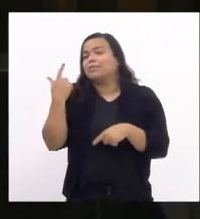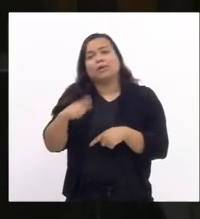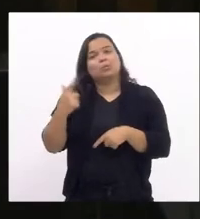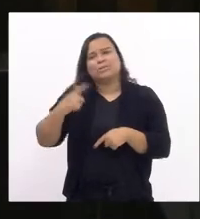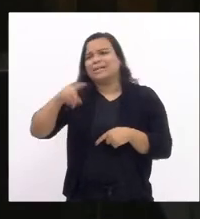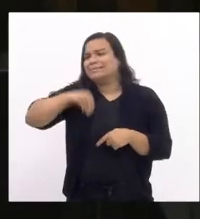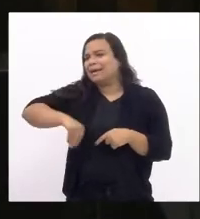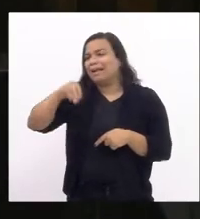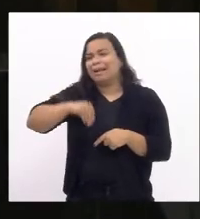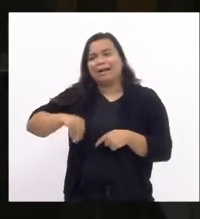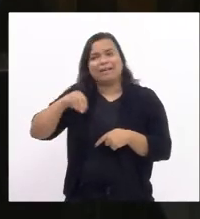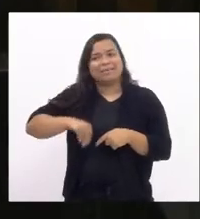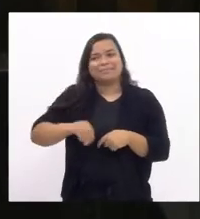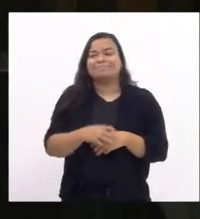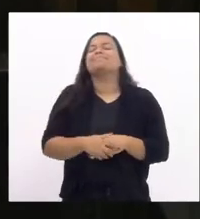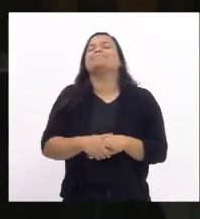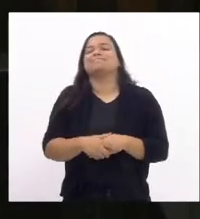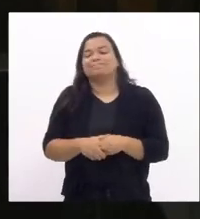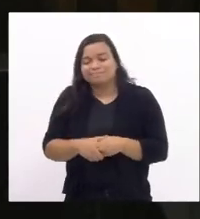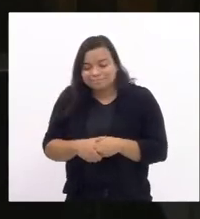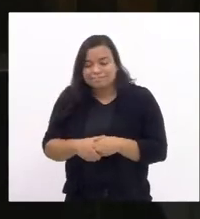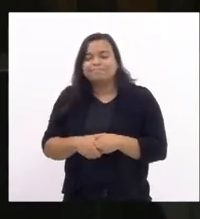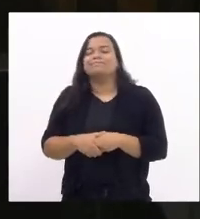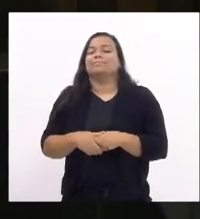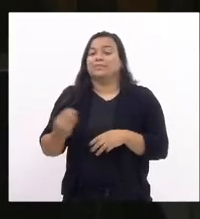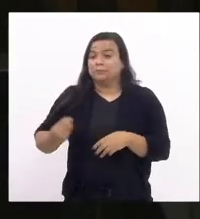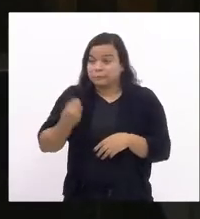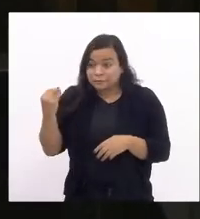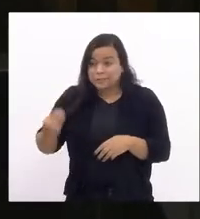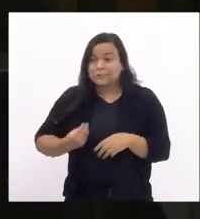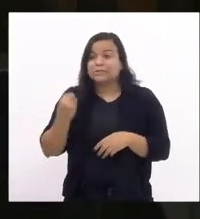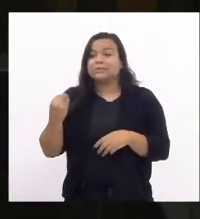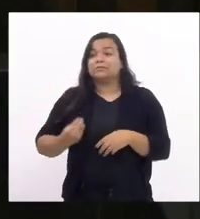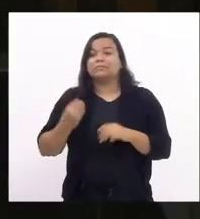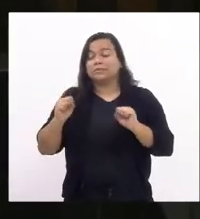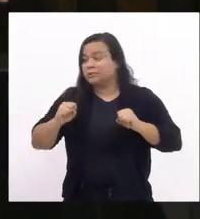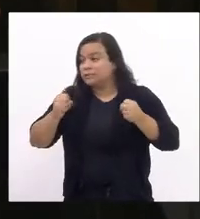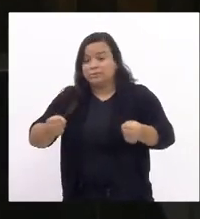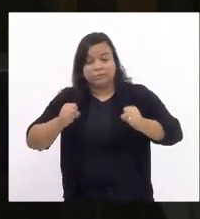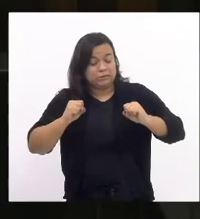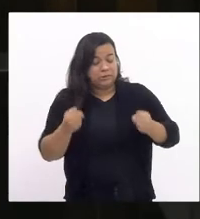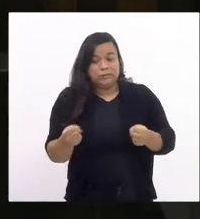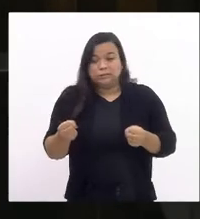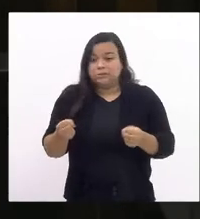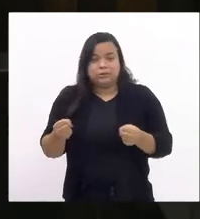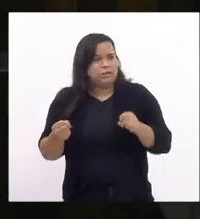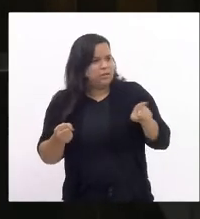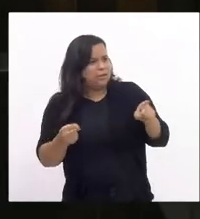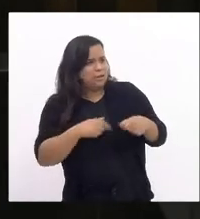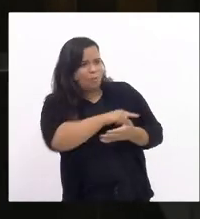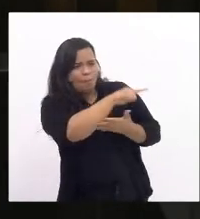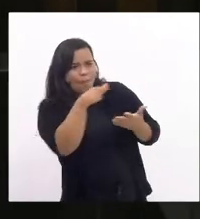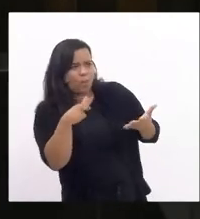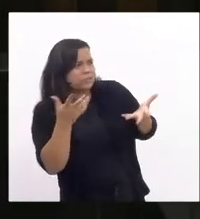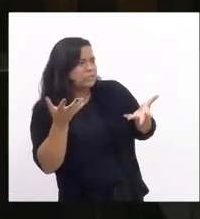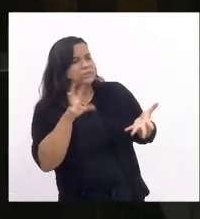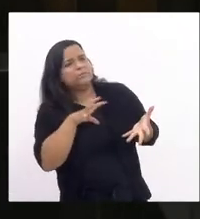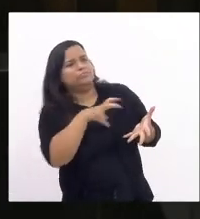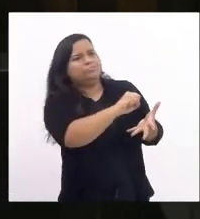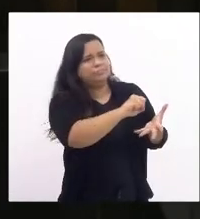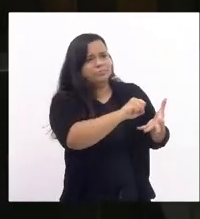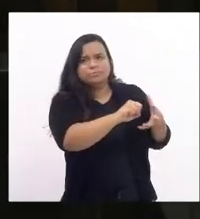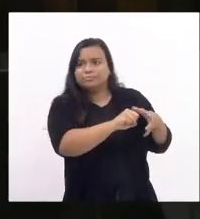informalidade, que, para viver, precisam ocupar áreas desocupadas. E as